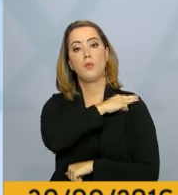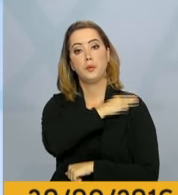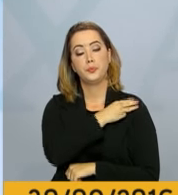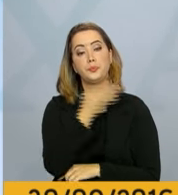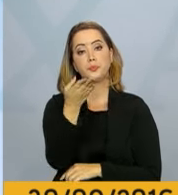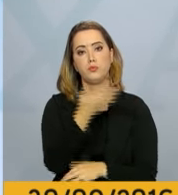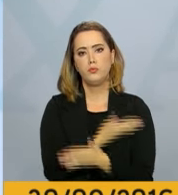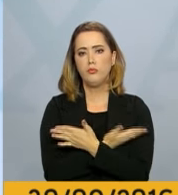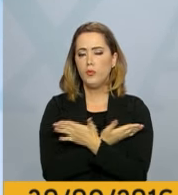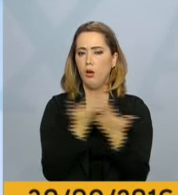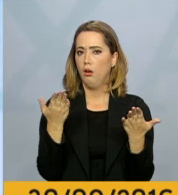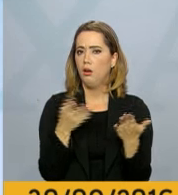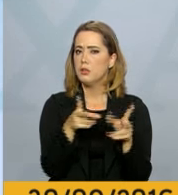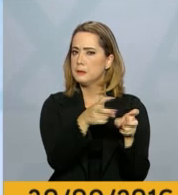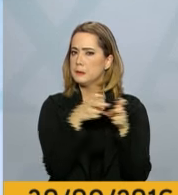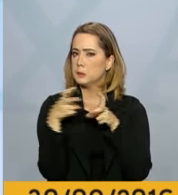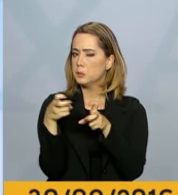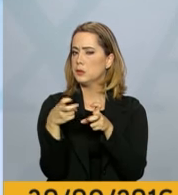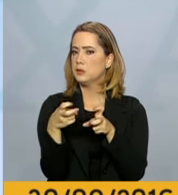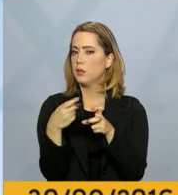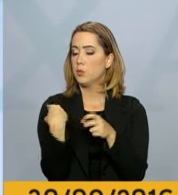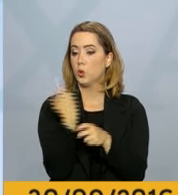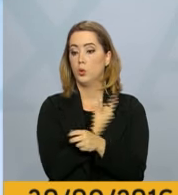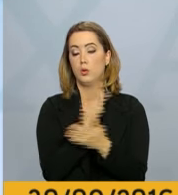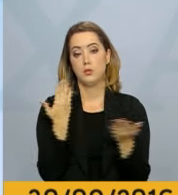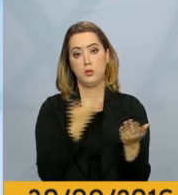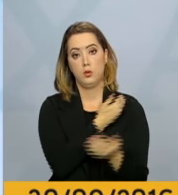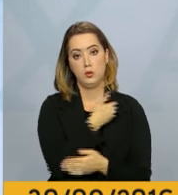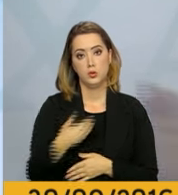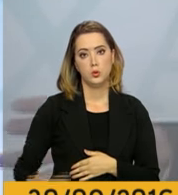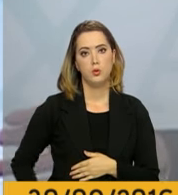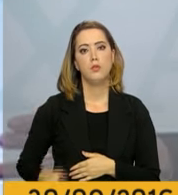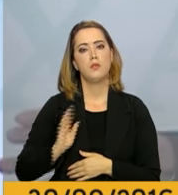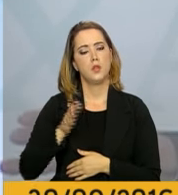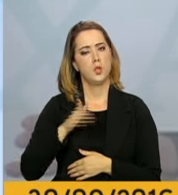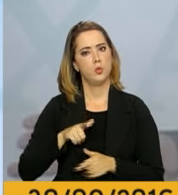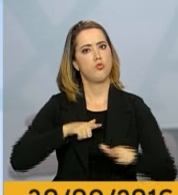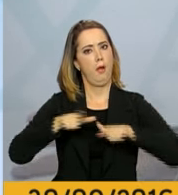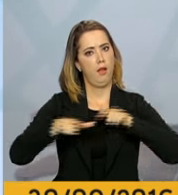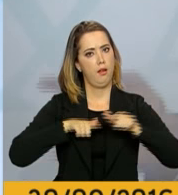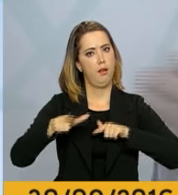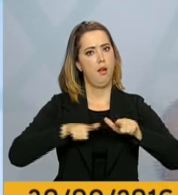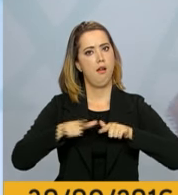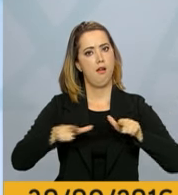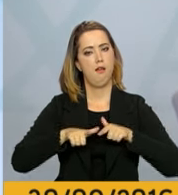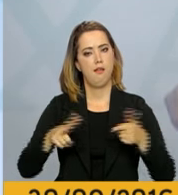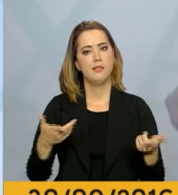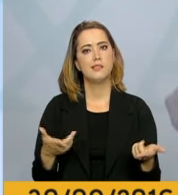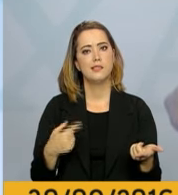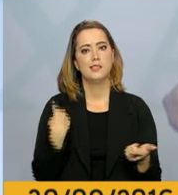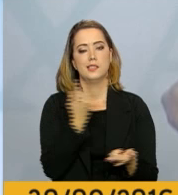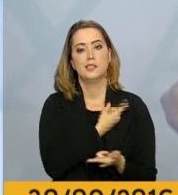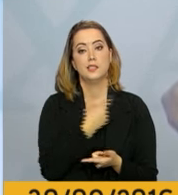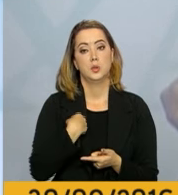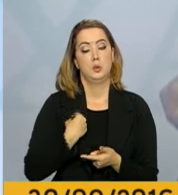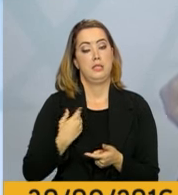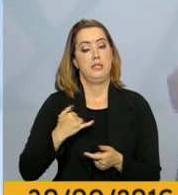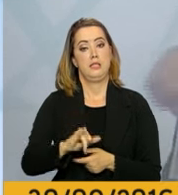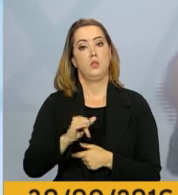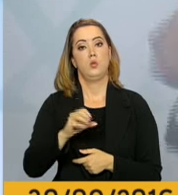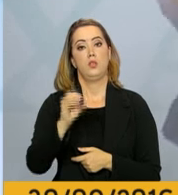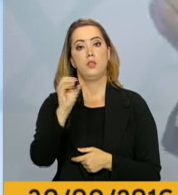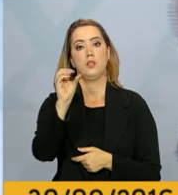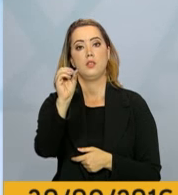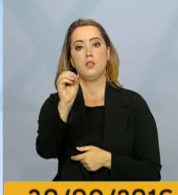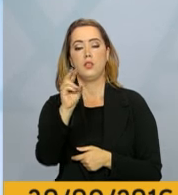senhores percebem que nós estamos no governo, embora há pouco tempo, tomando medidas ousadas, porque se não houver ousadia, o